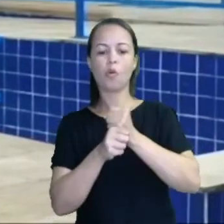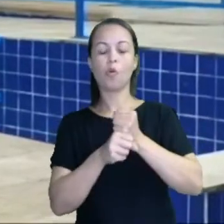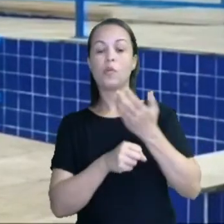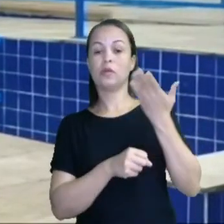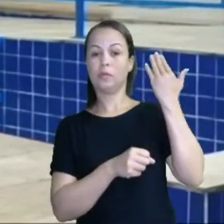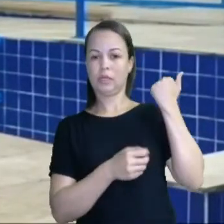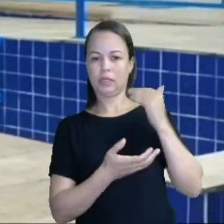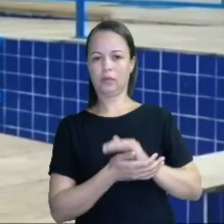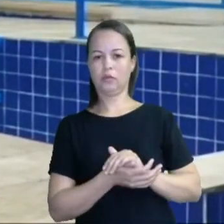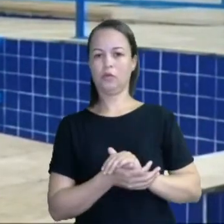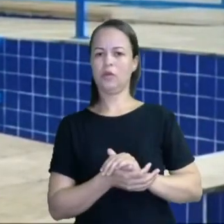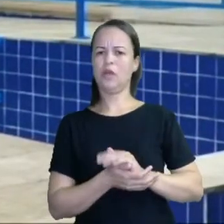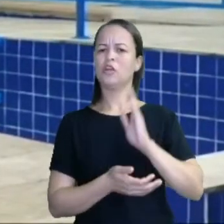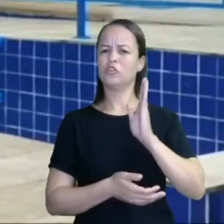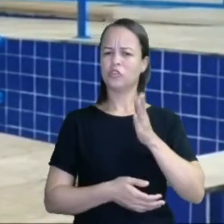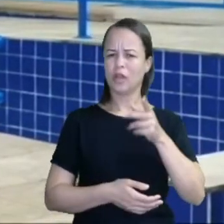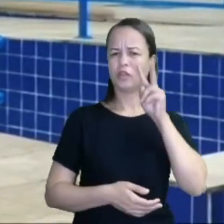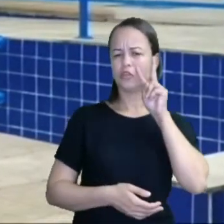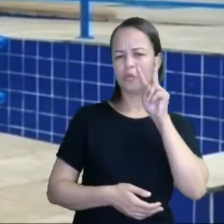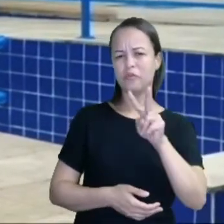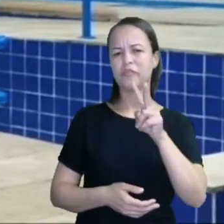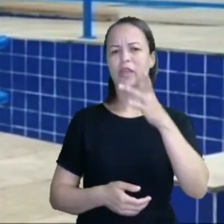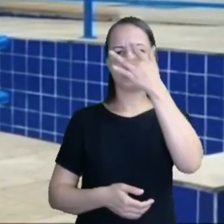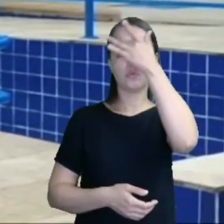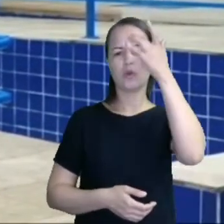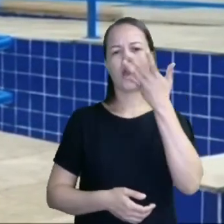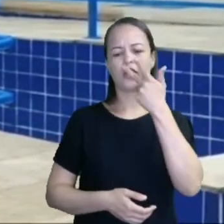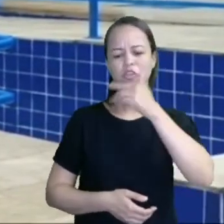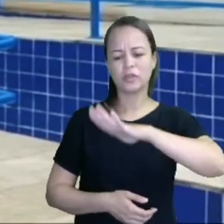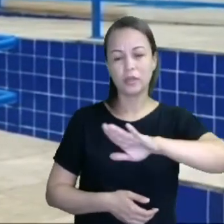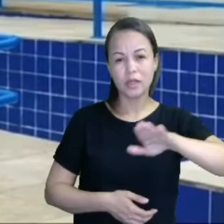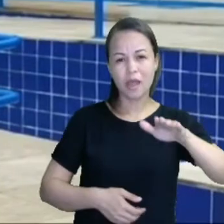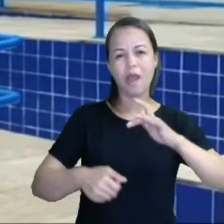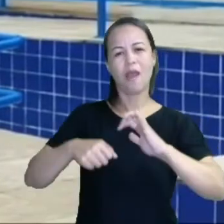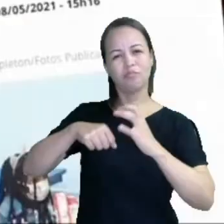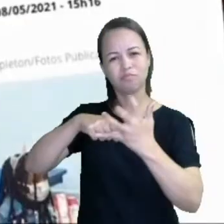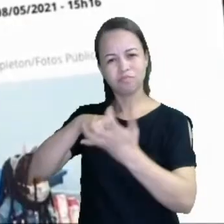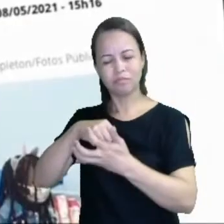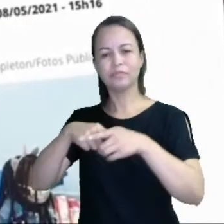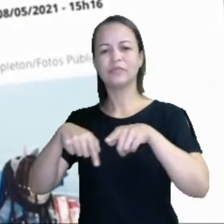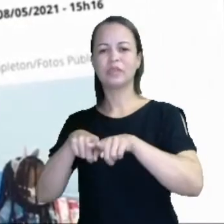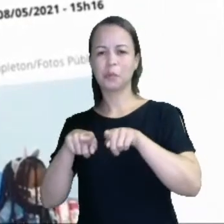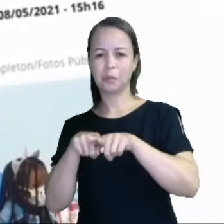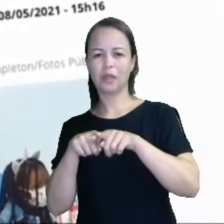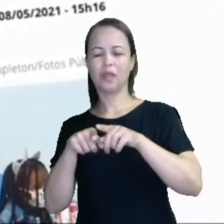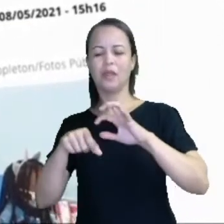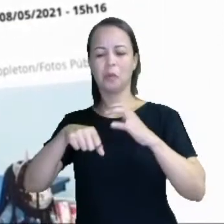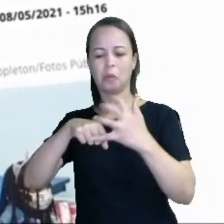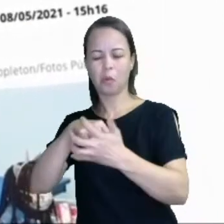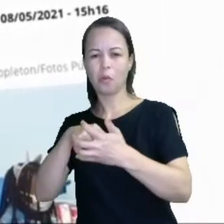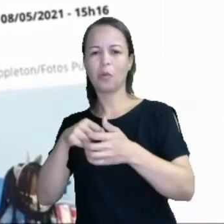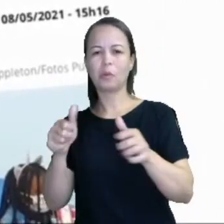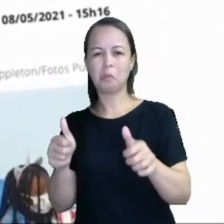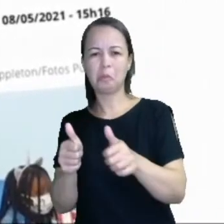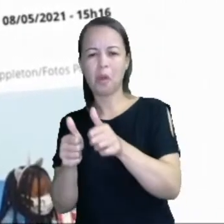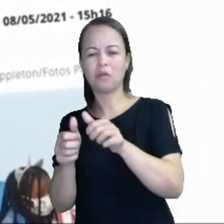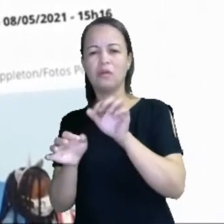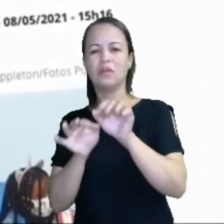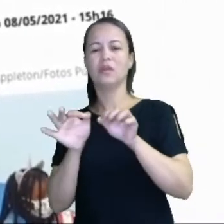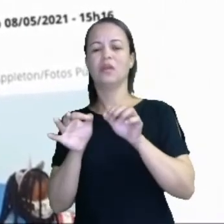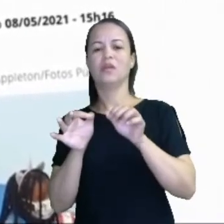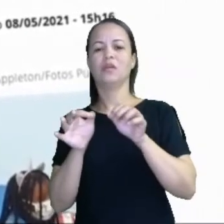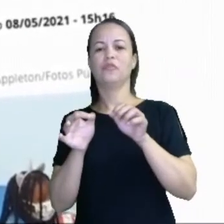casos também já de crianças, eu venho acompanhado a lista da central de leitos, a gente vê crianças com Covid positivo e